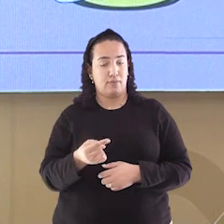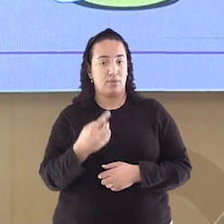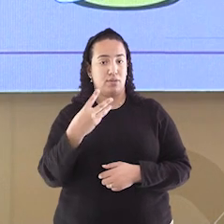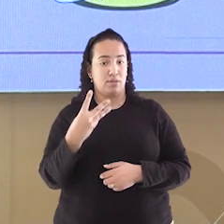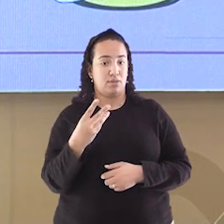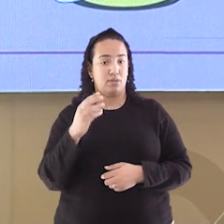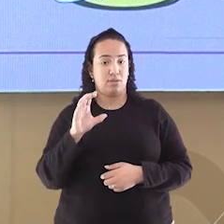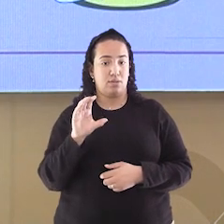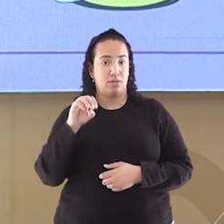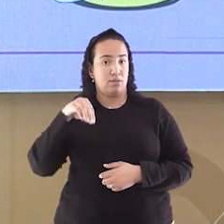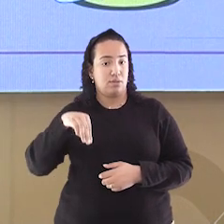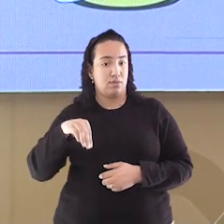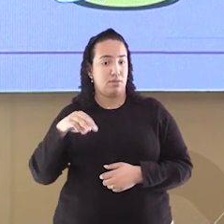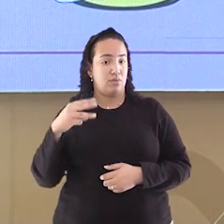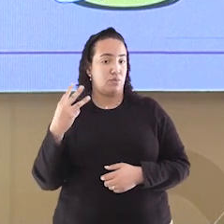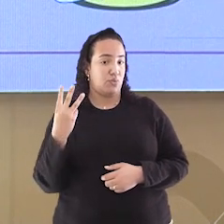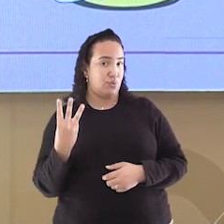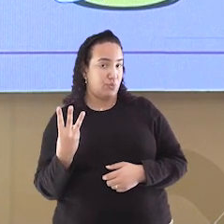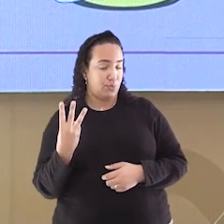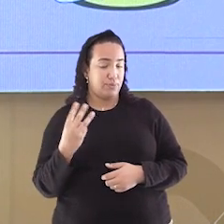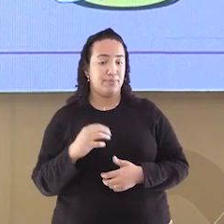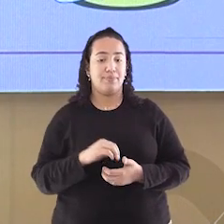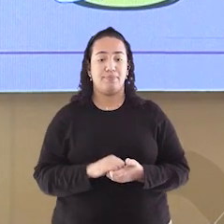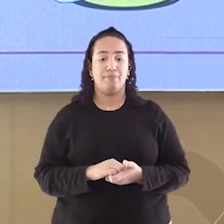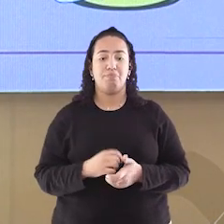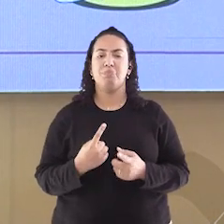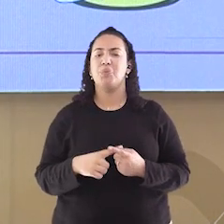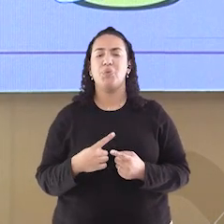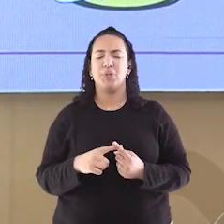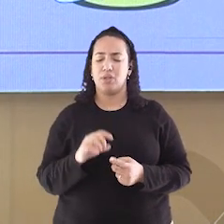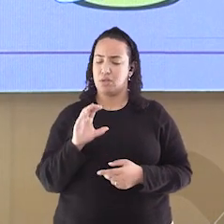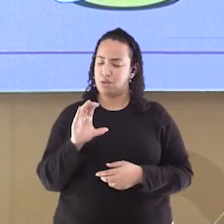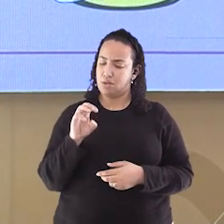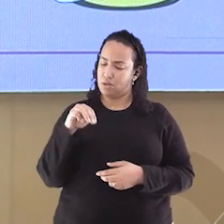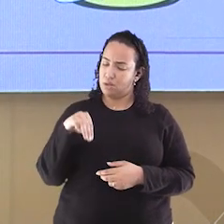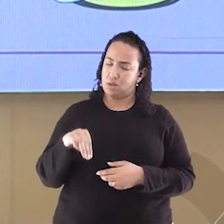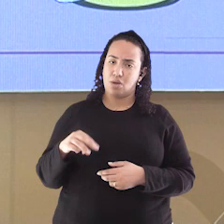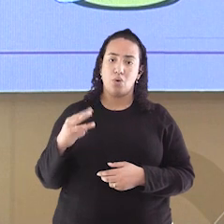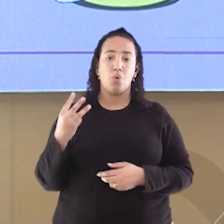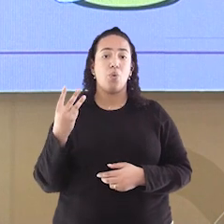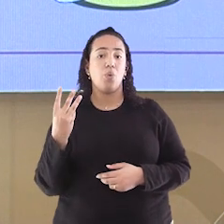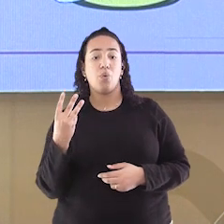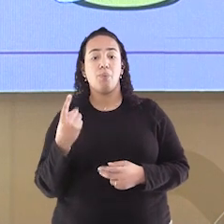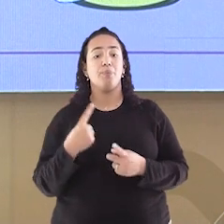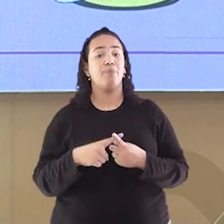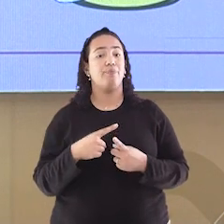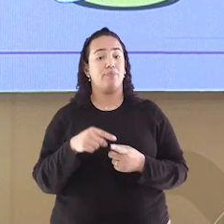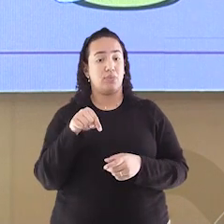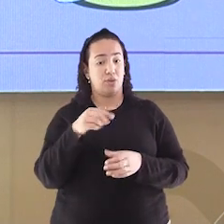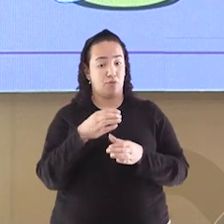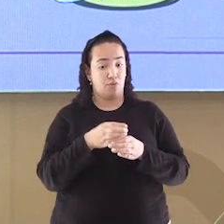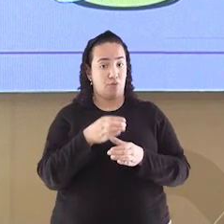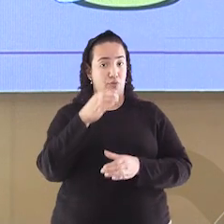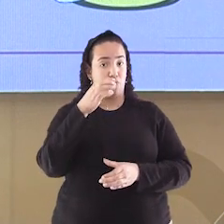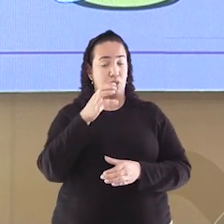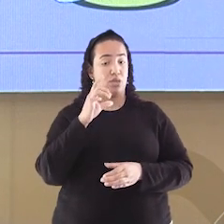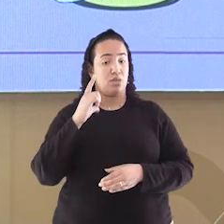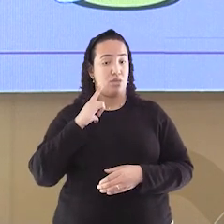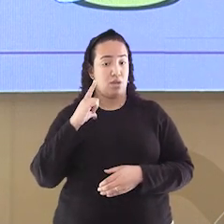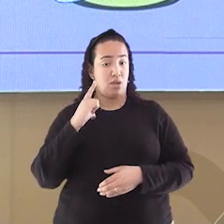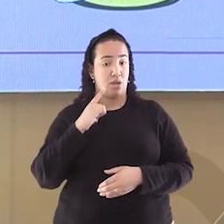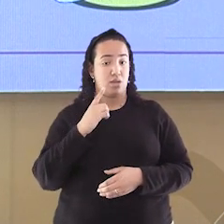769,3 centímetros cúbicos. E por que que é centímetros cúbicos? Porque o cilindro possui